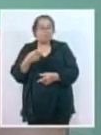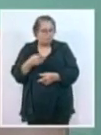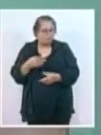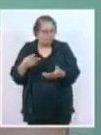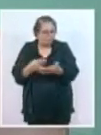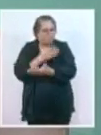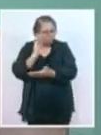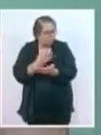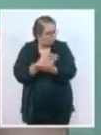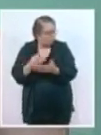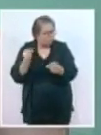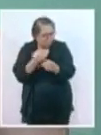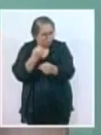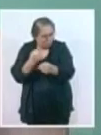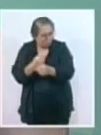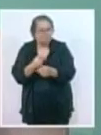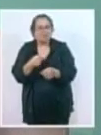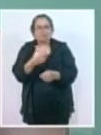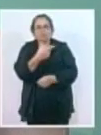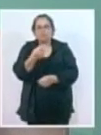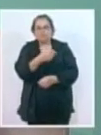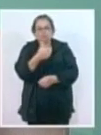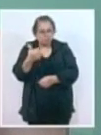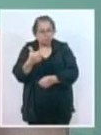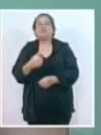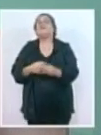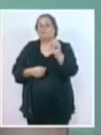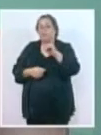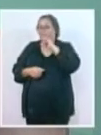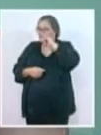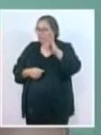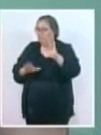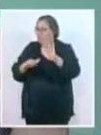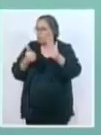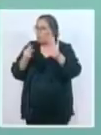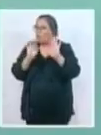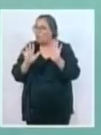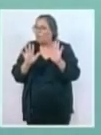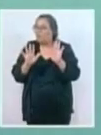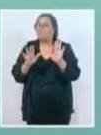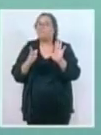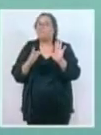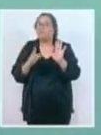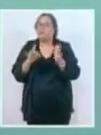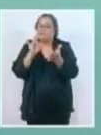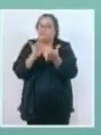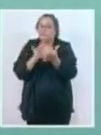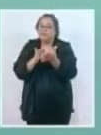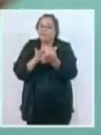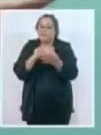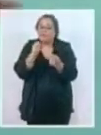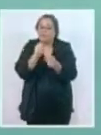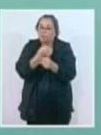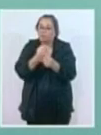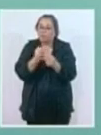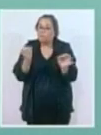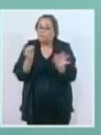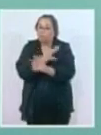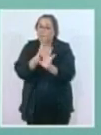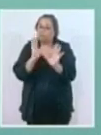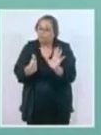reforma, né? Com verba ainda de 2021, não é isso, Brandão? Eu vou dar uma notícia melhor ainda, Emilisa. Melhor. Na verdade, a obra terminou.